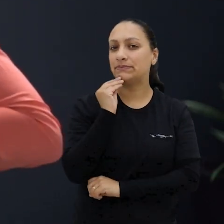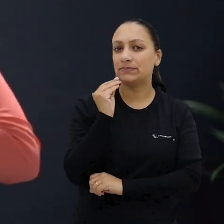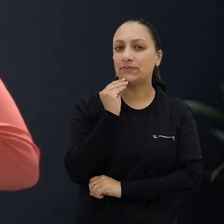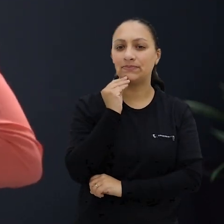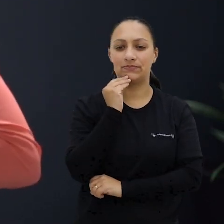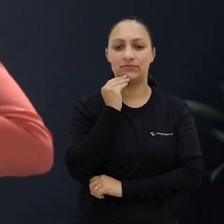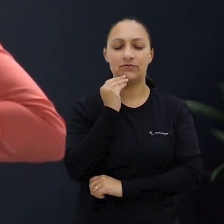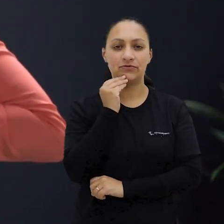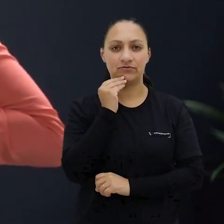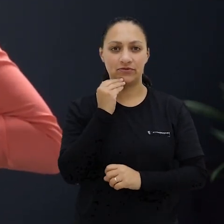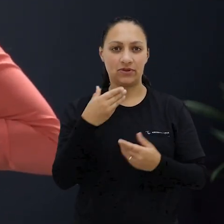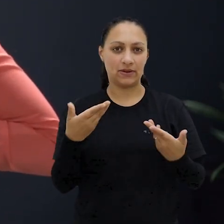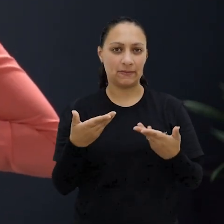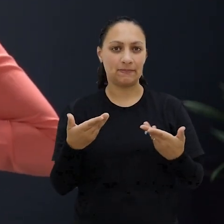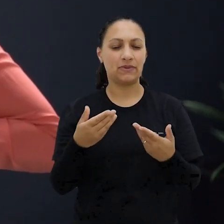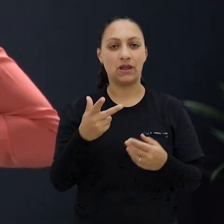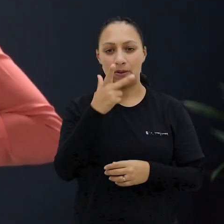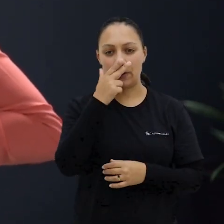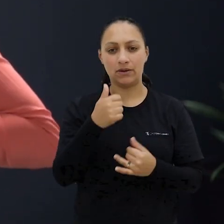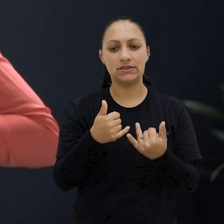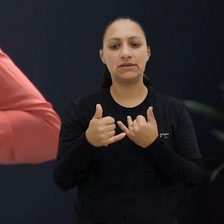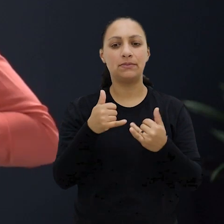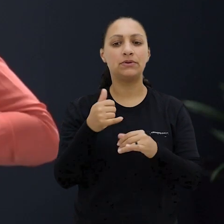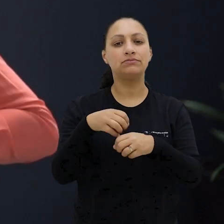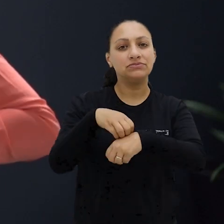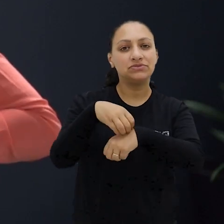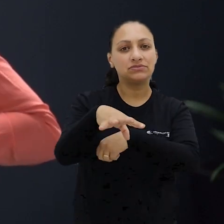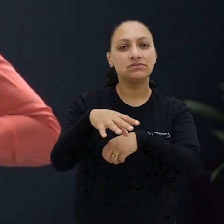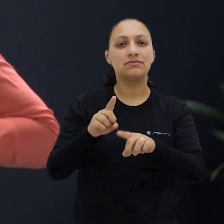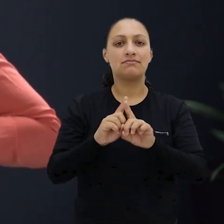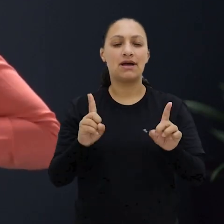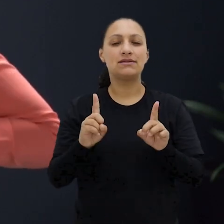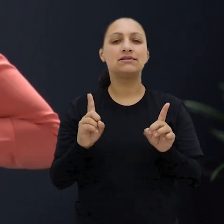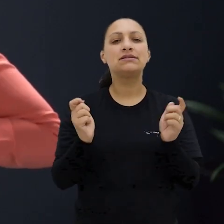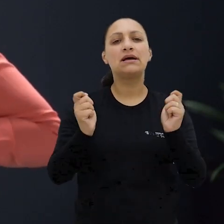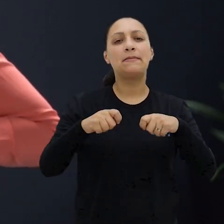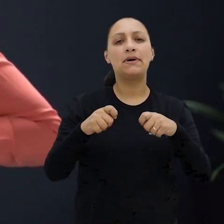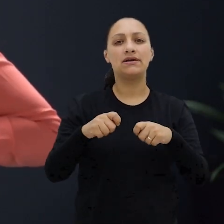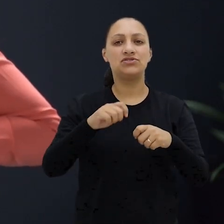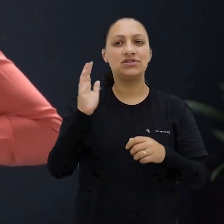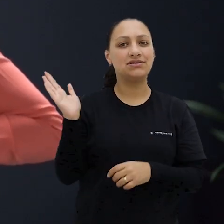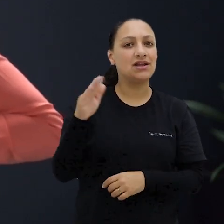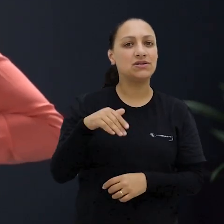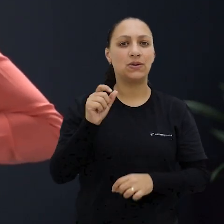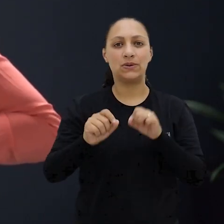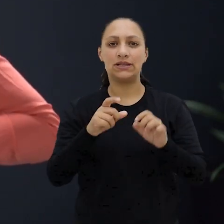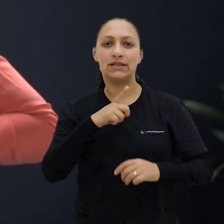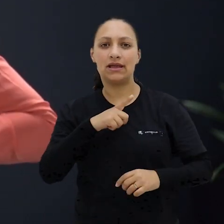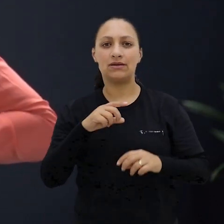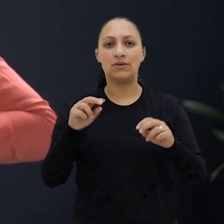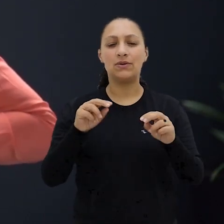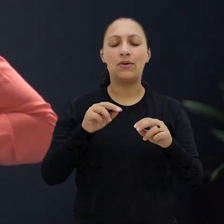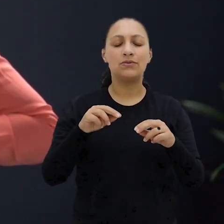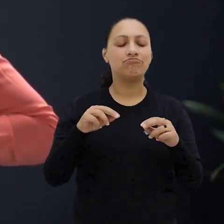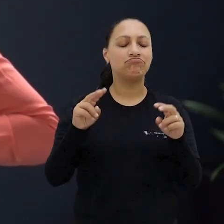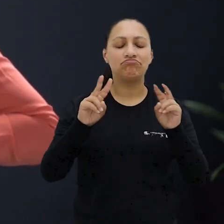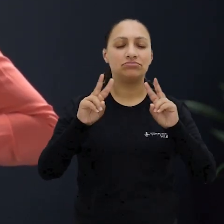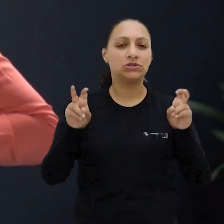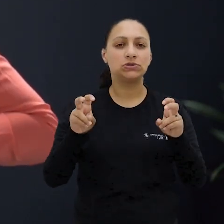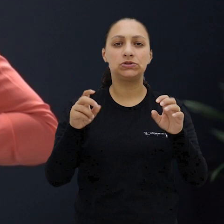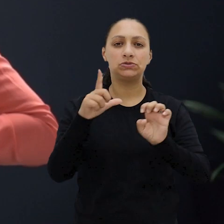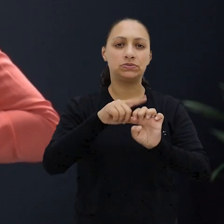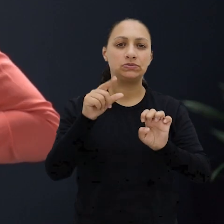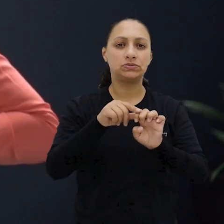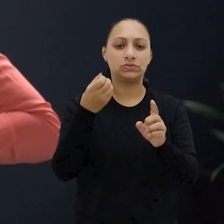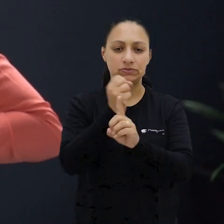claro, o Fevale TechPark fica aqui como host, né, mas que a gente pode trazer tudo que tem em relação ao empreendedorismo, à